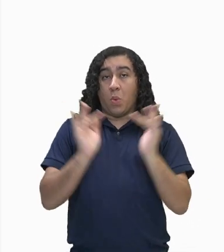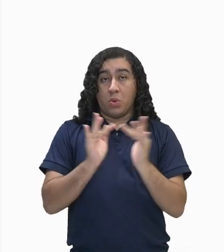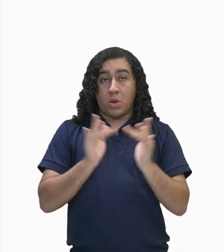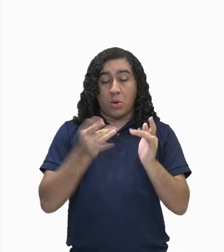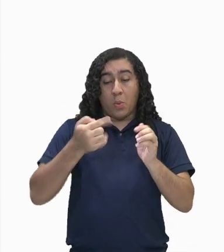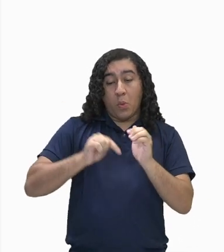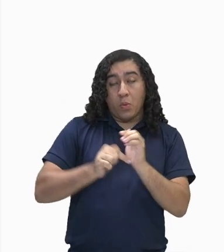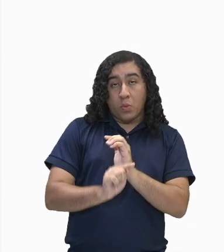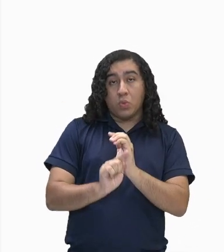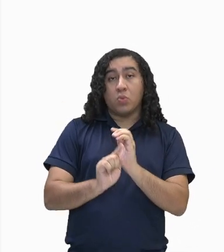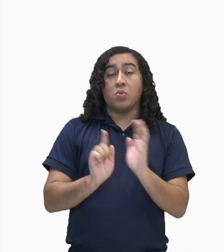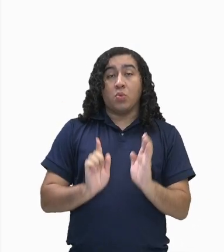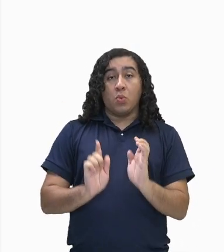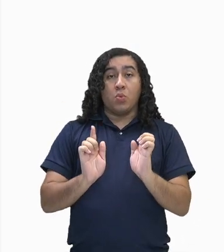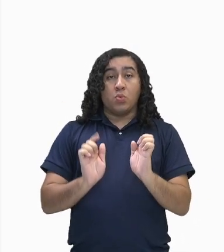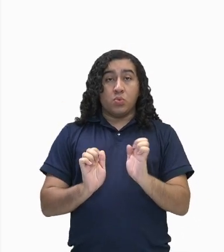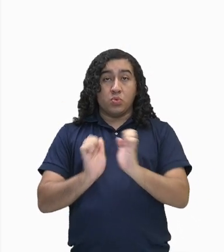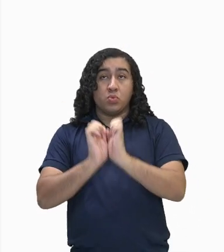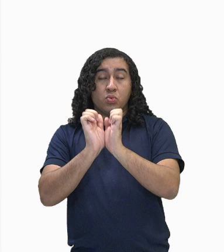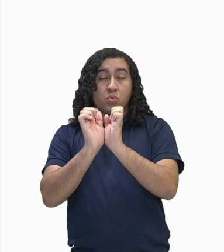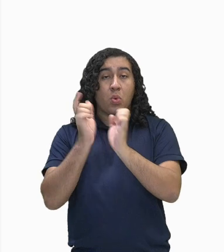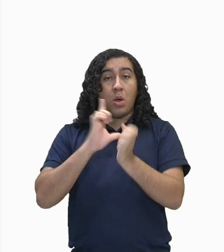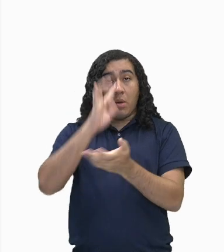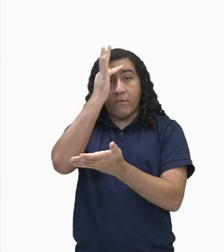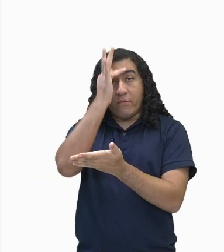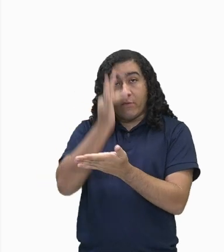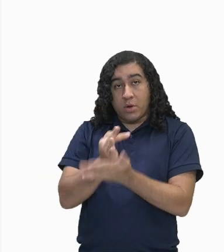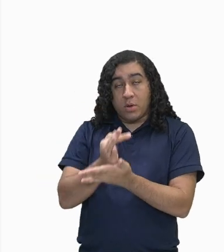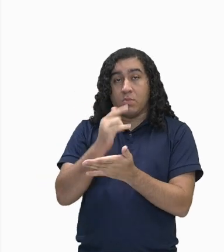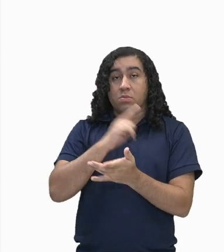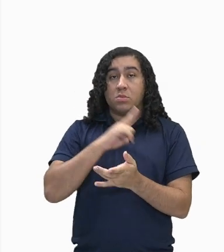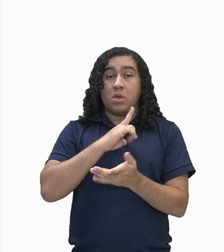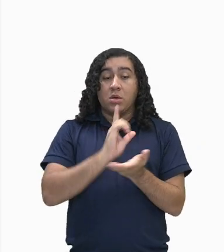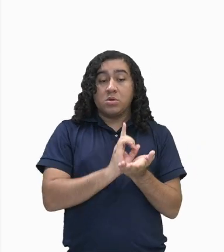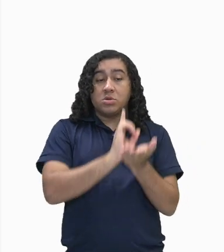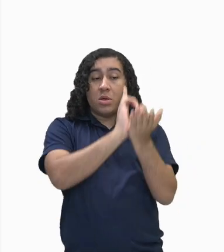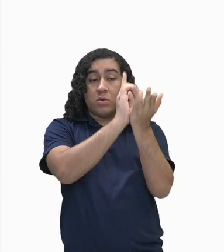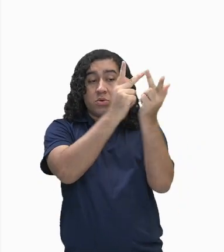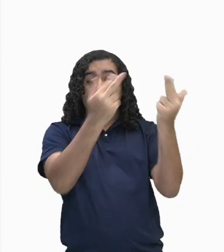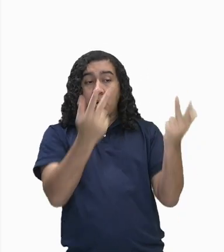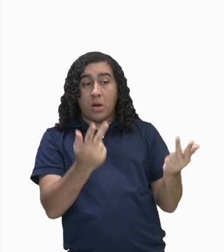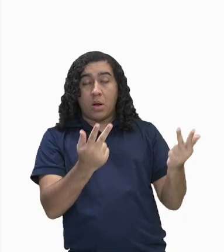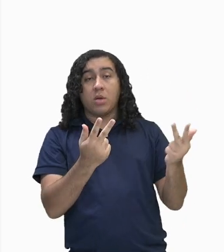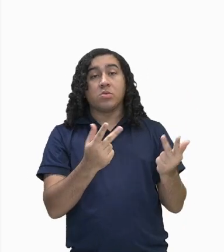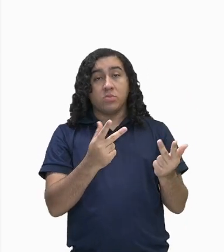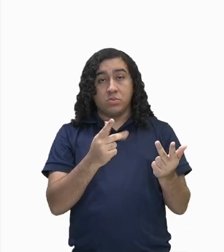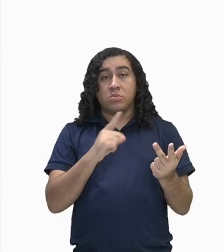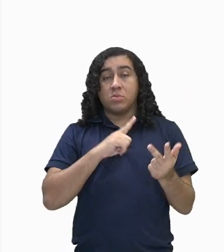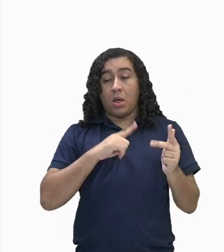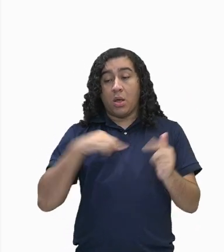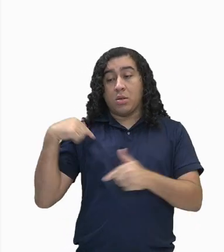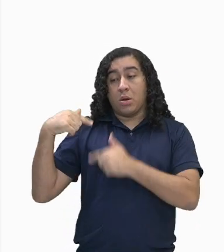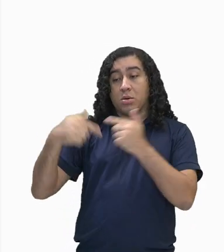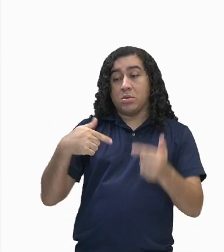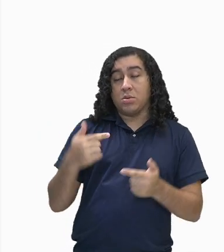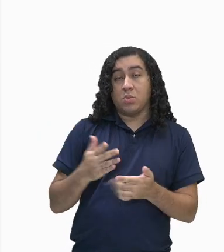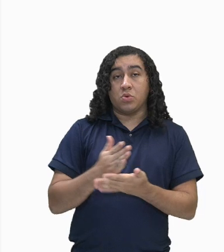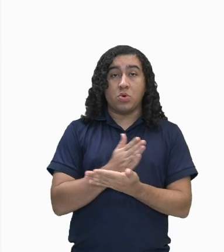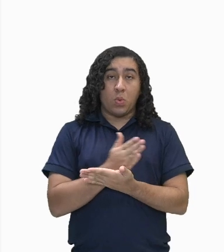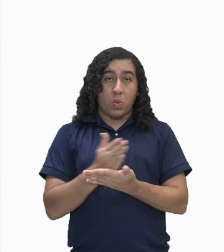divino, honrar os deuses ou entidades espirituais e celebrar a fé e a tradição de